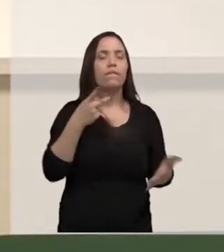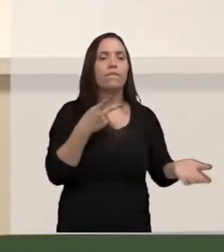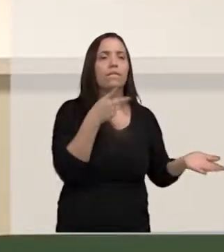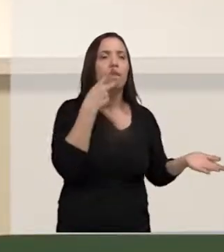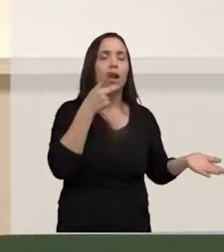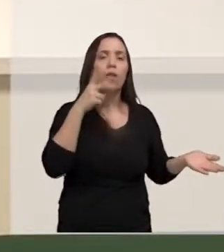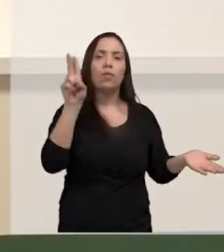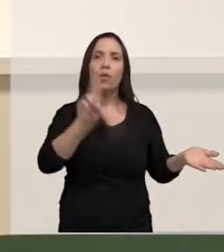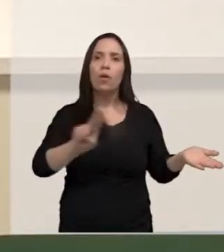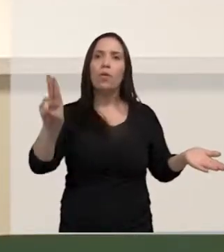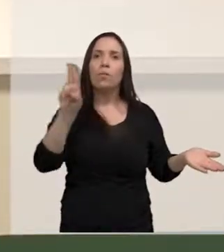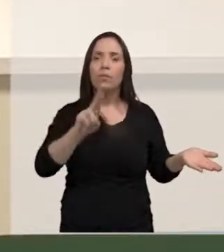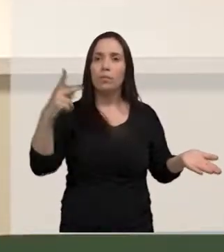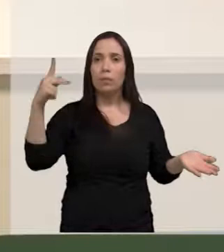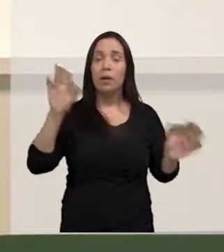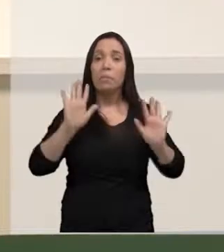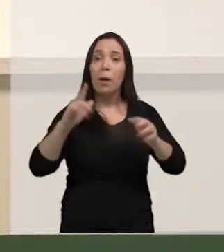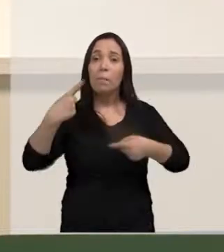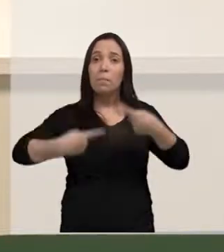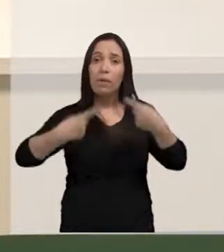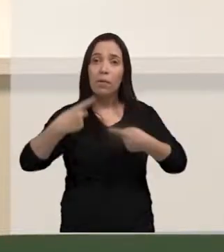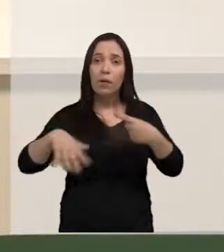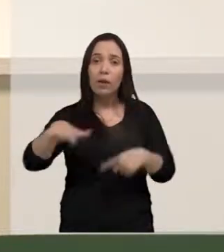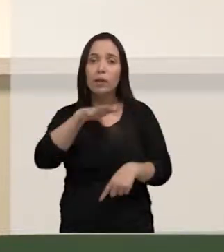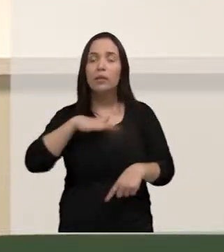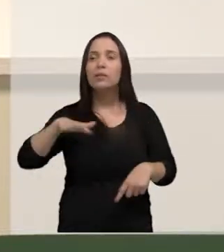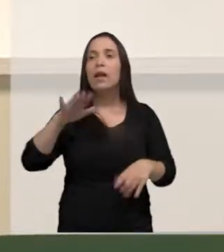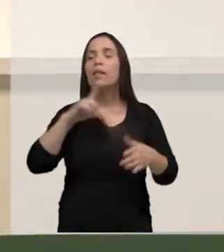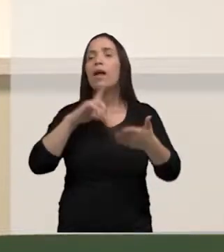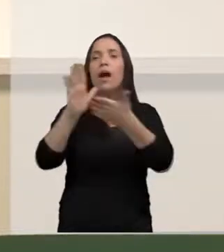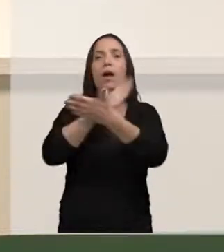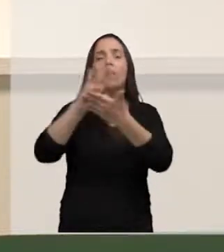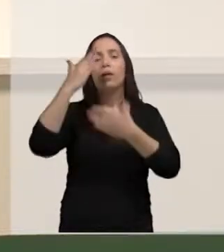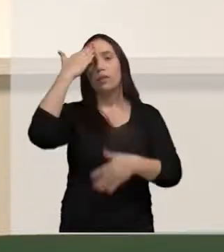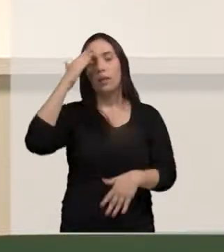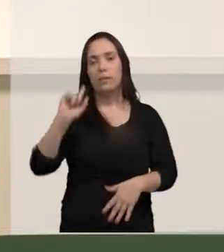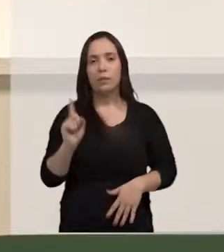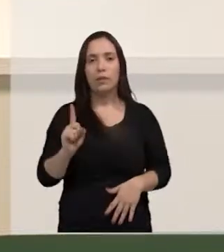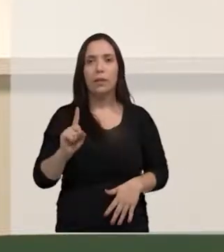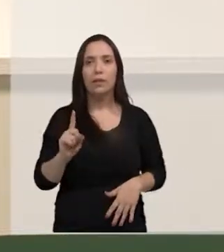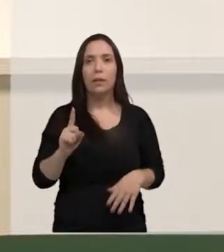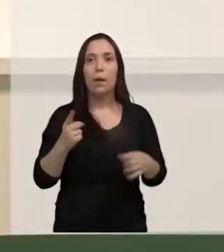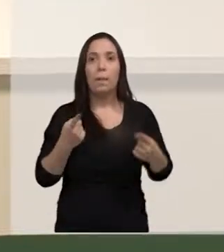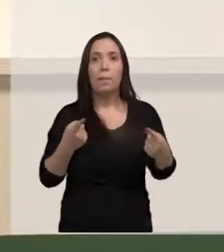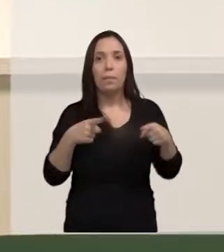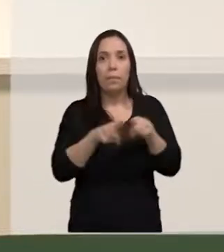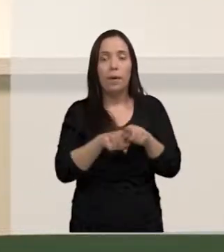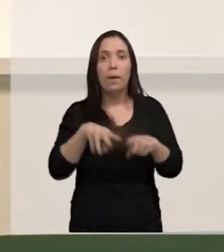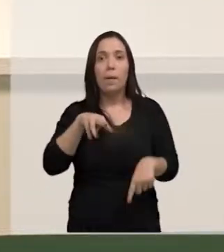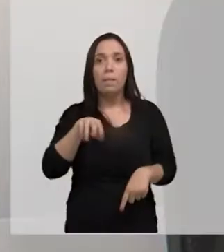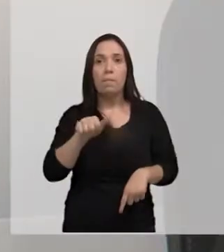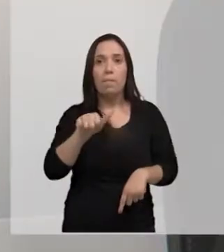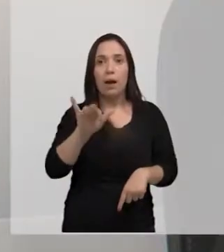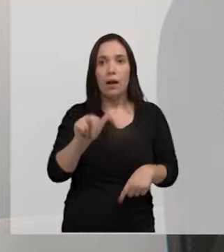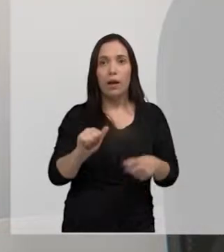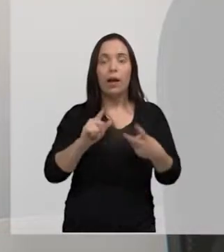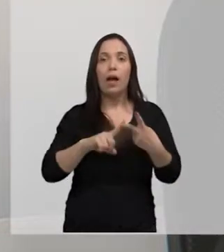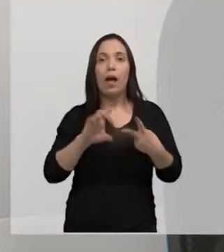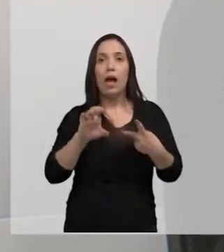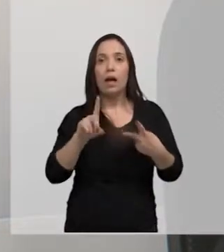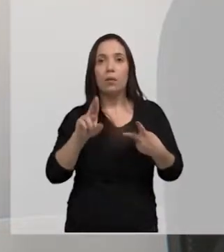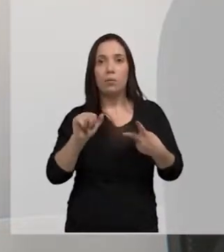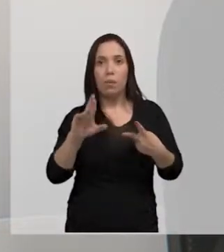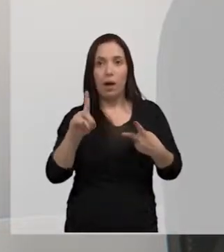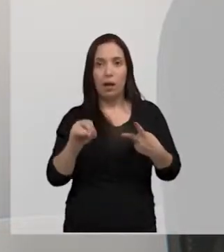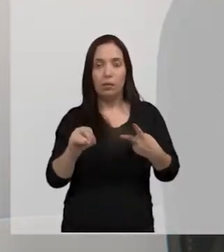o nome dele. Mas só que tem umas coisas na política que ninguém entende. A parceria Mayra e Luiz Eduardo Girão funcionou